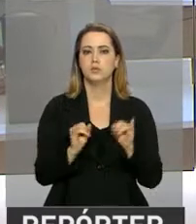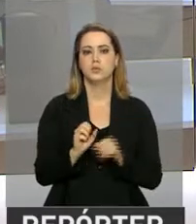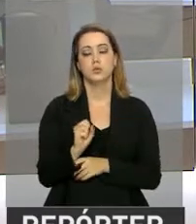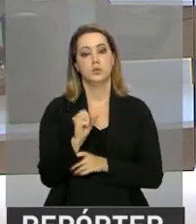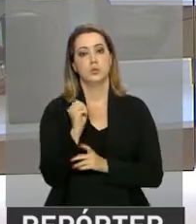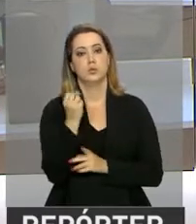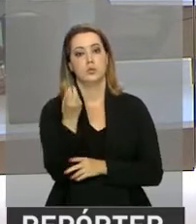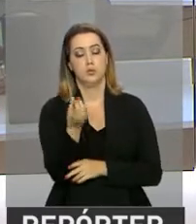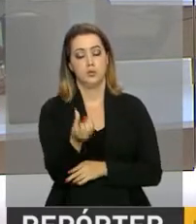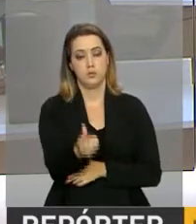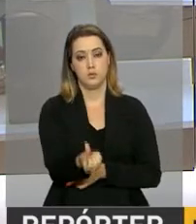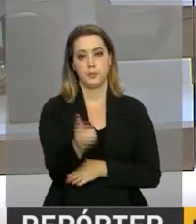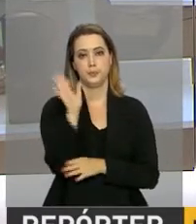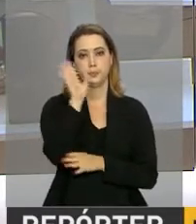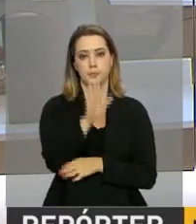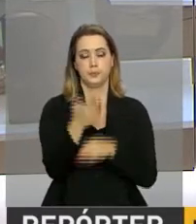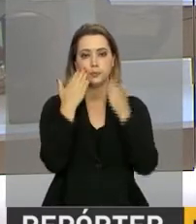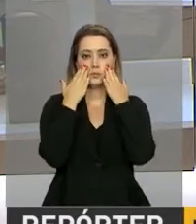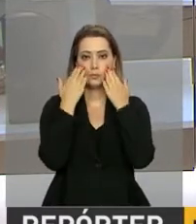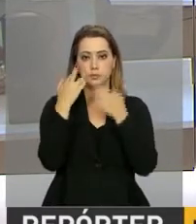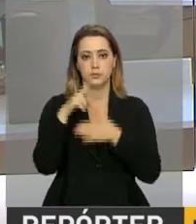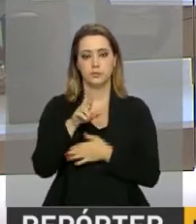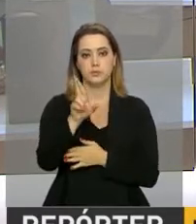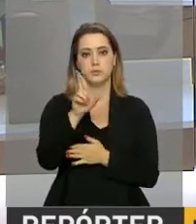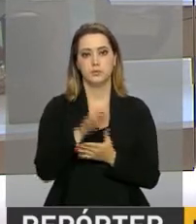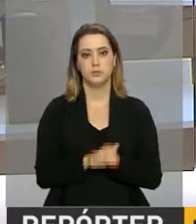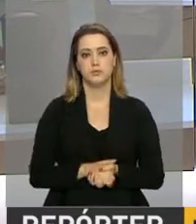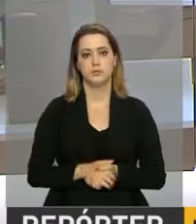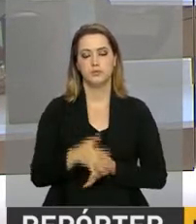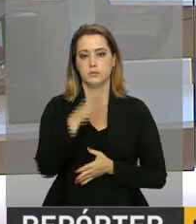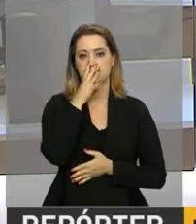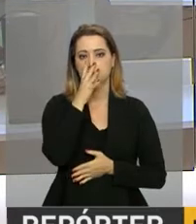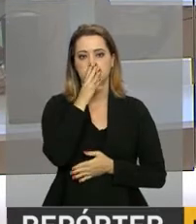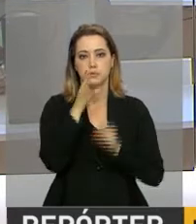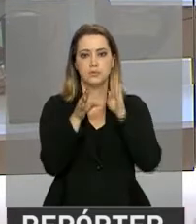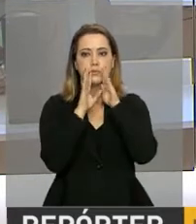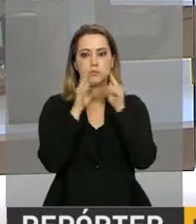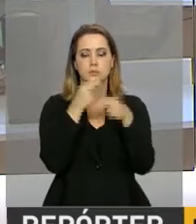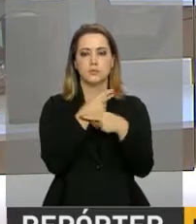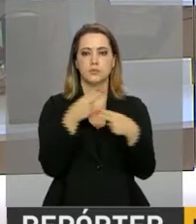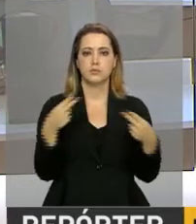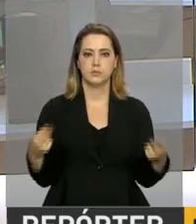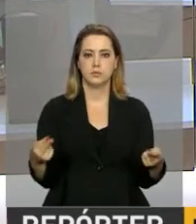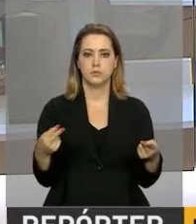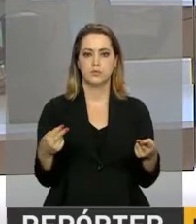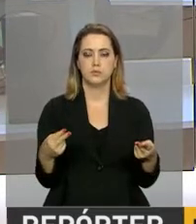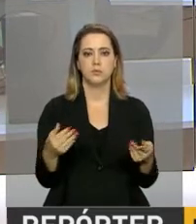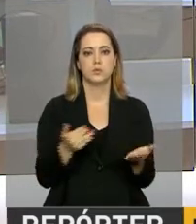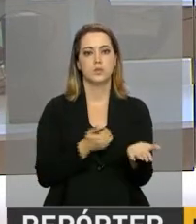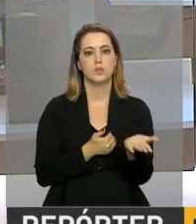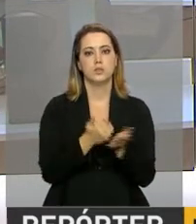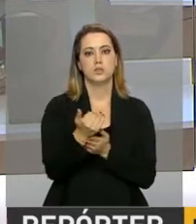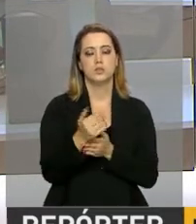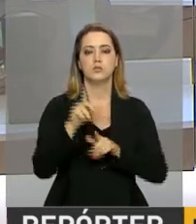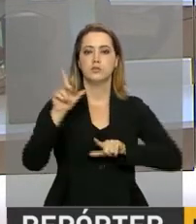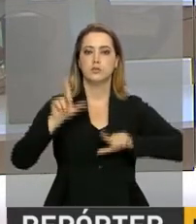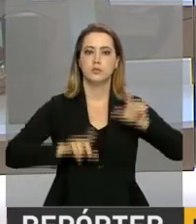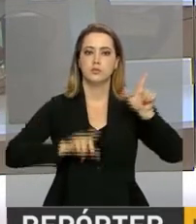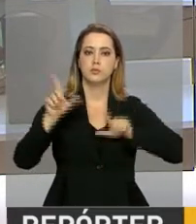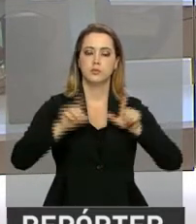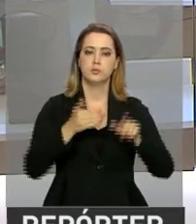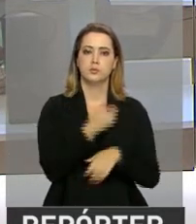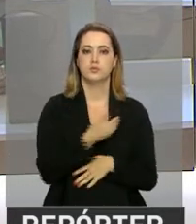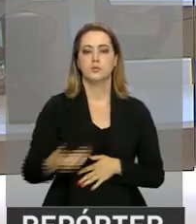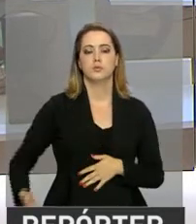outras informações às seis da tarde na próxima edição do repórter nbr acompanhe as novidades também pelas nossas redes sociais continue com a gente